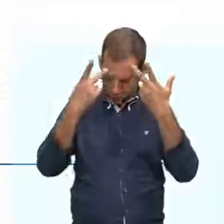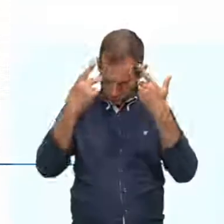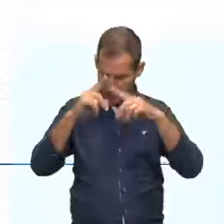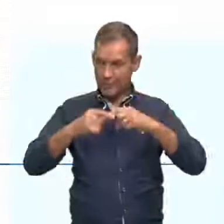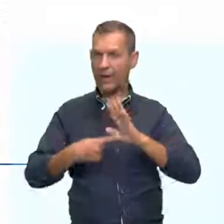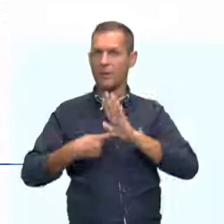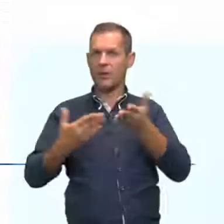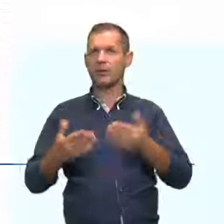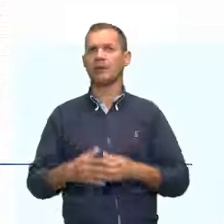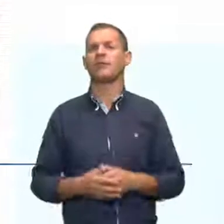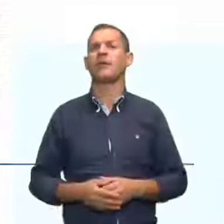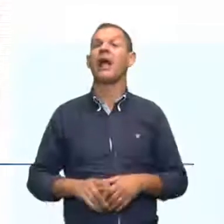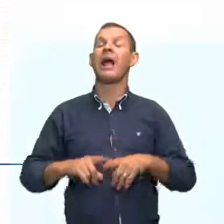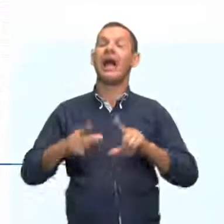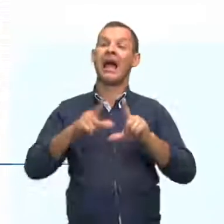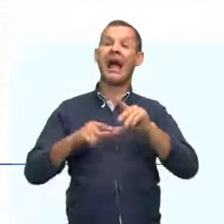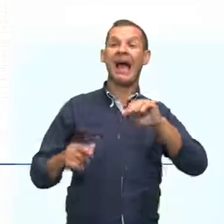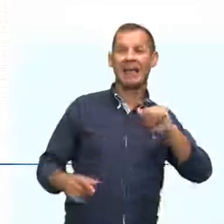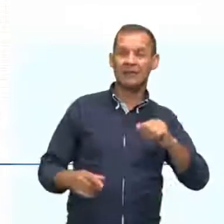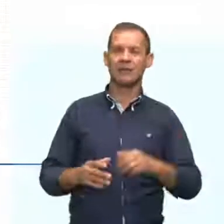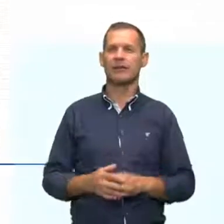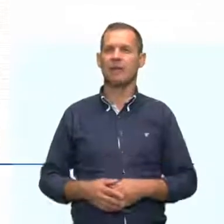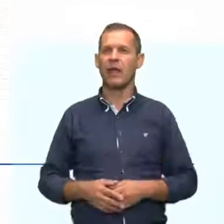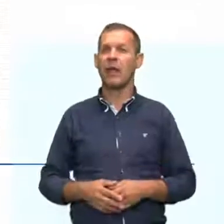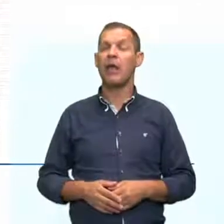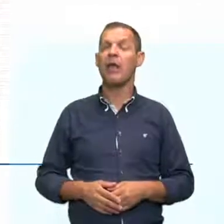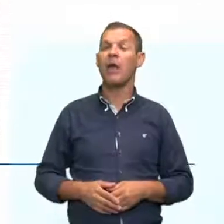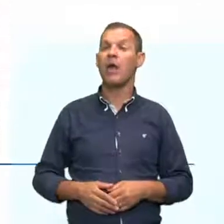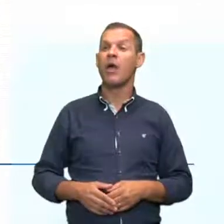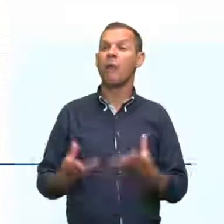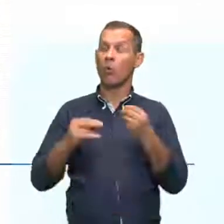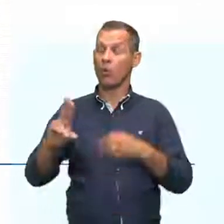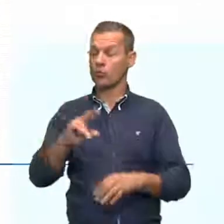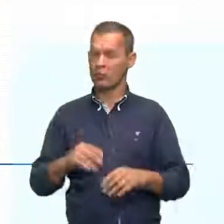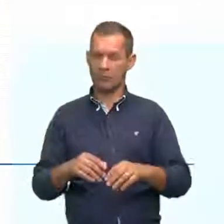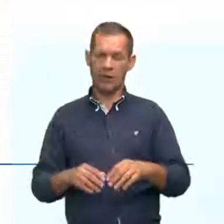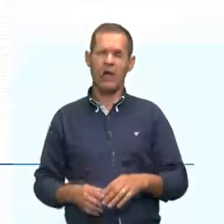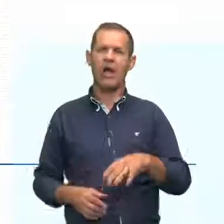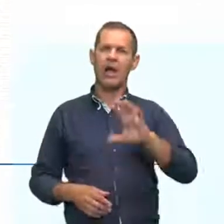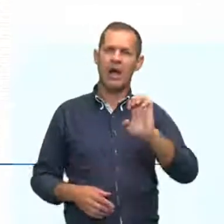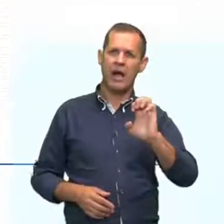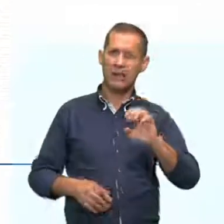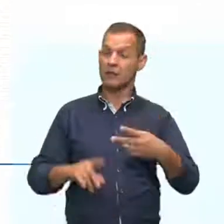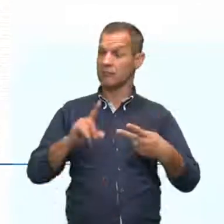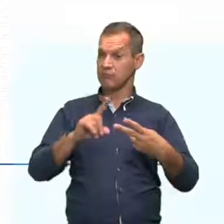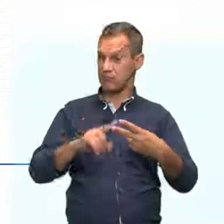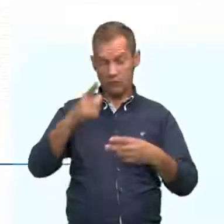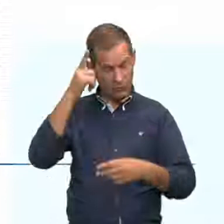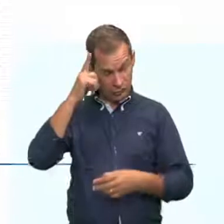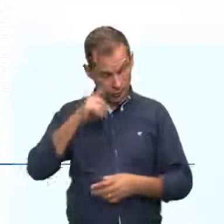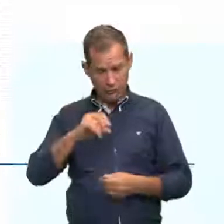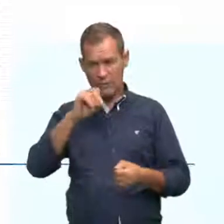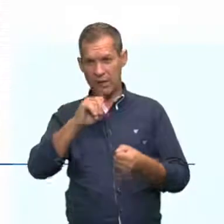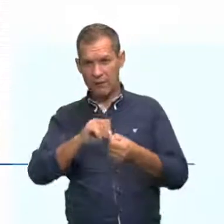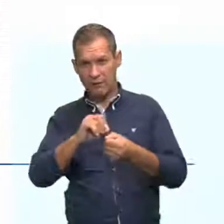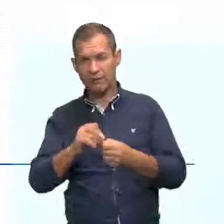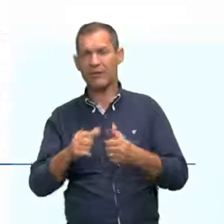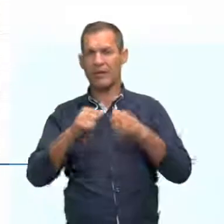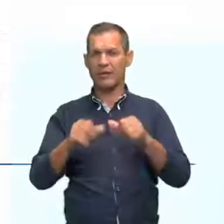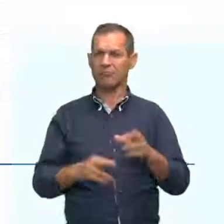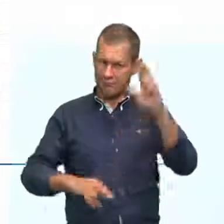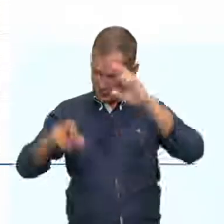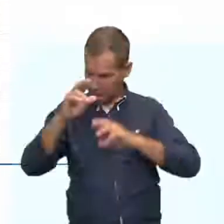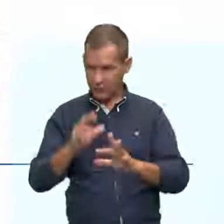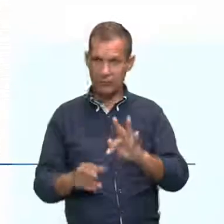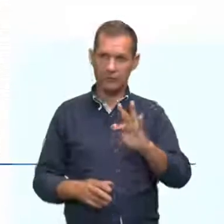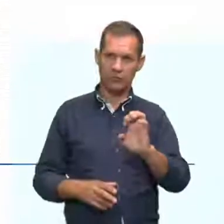aqui representada. A letra A é a mais utilizada, a letra E vem em seguida. Então, assim você consegue fazer essa análise